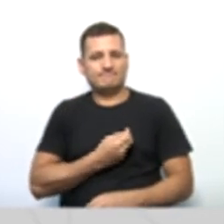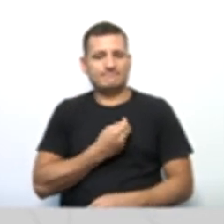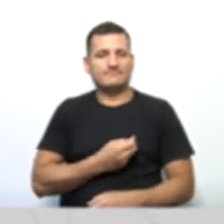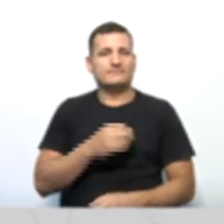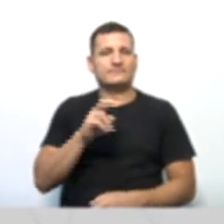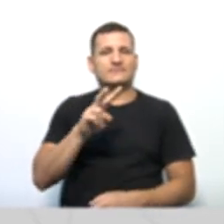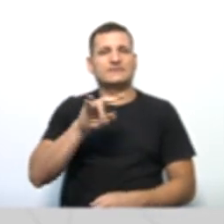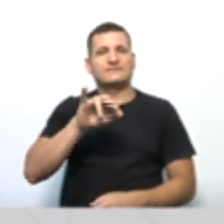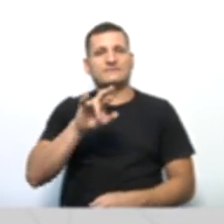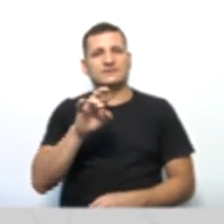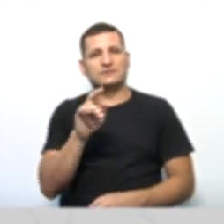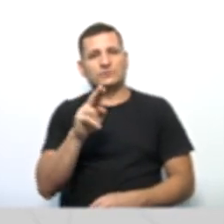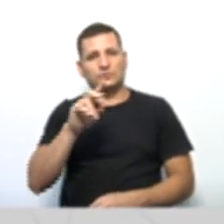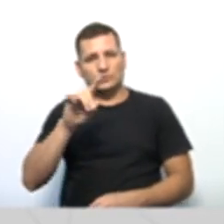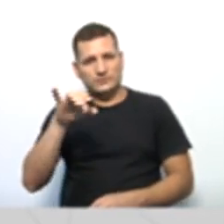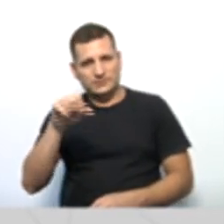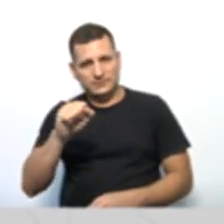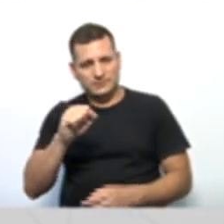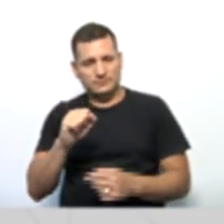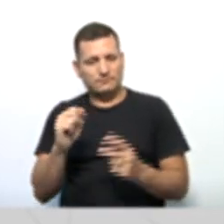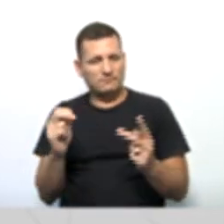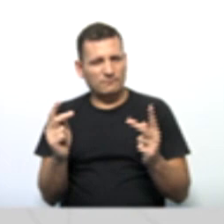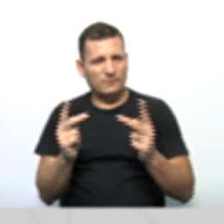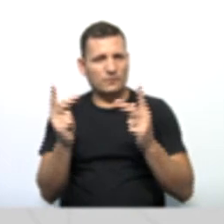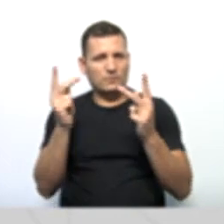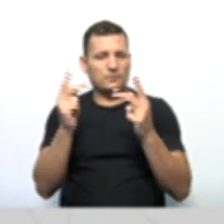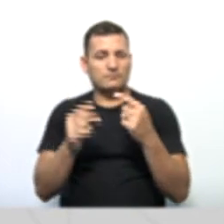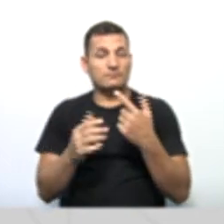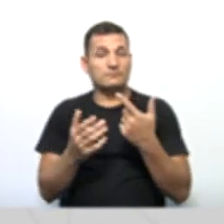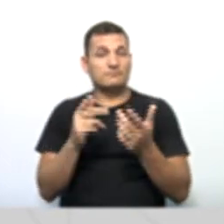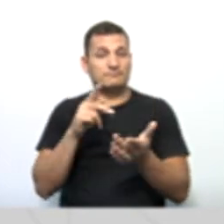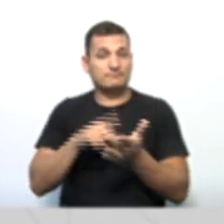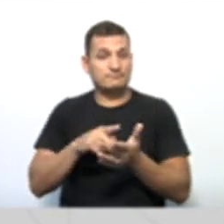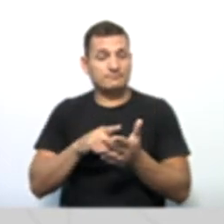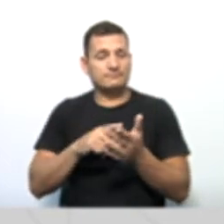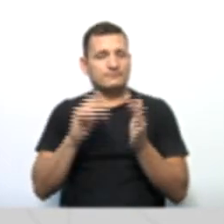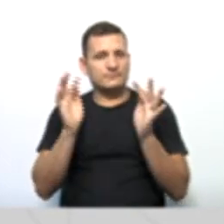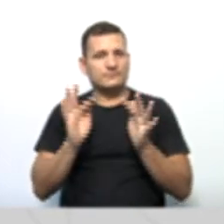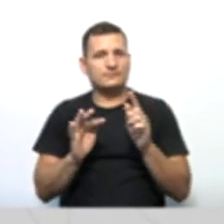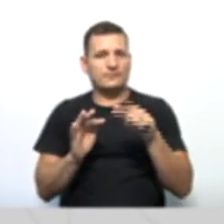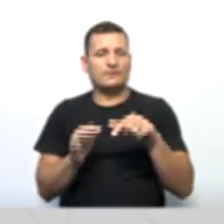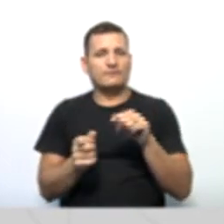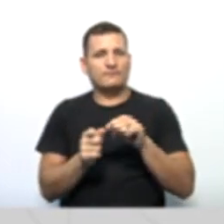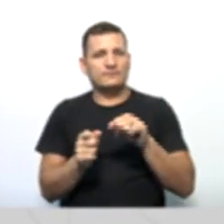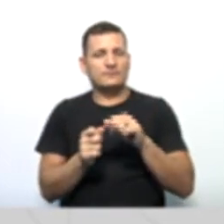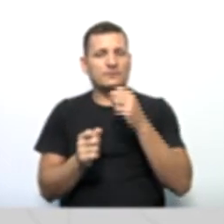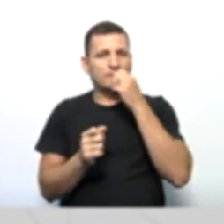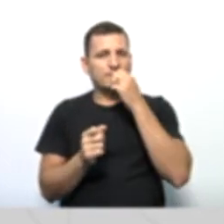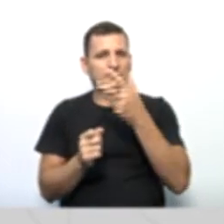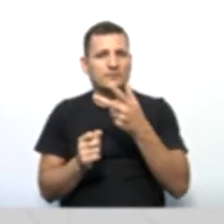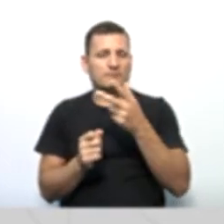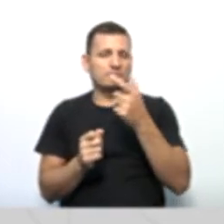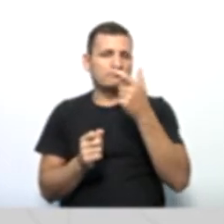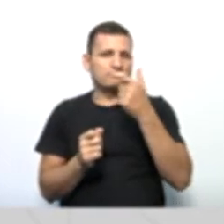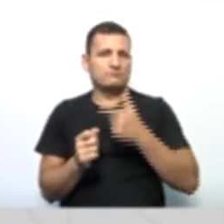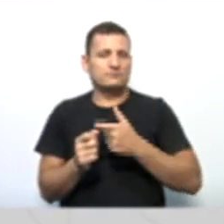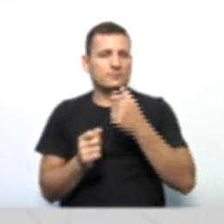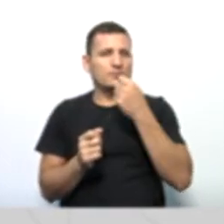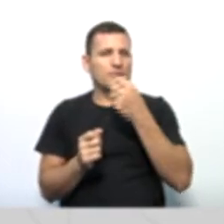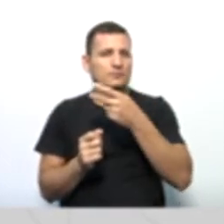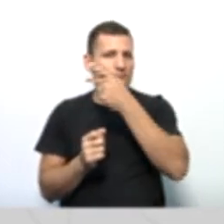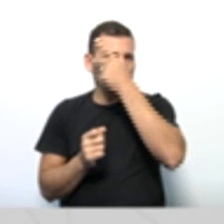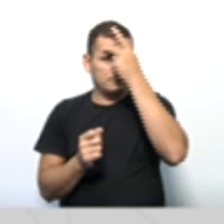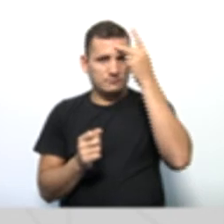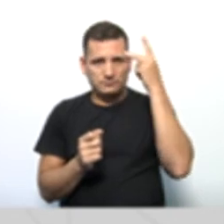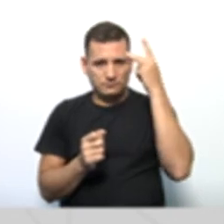nem riqueza é sinônimo de felicidade. A verdadeira felicidade é fazer o bem e ser uma boa pessoa através das virtudes,